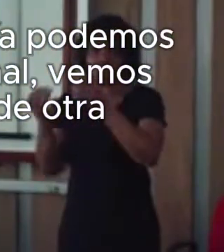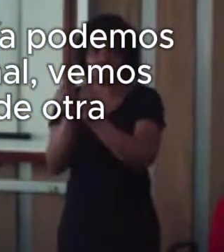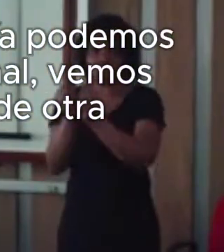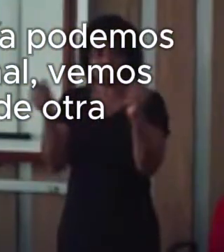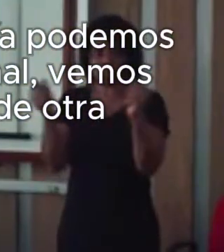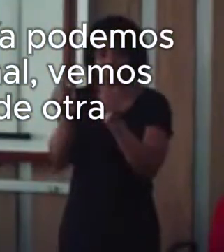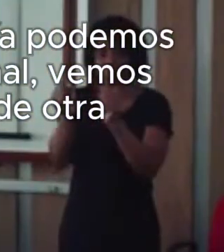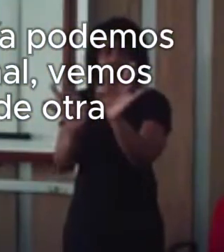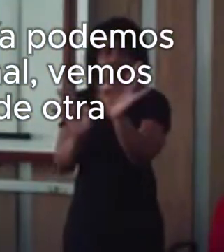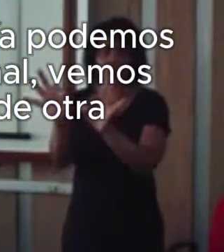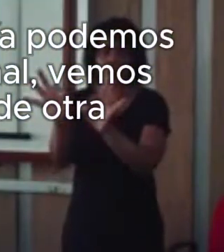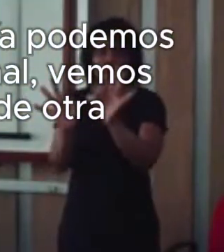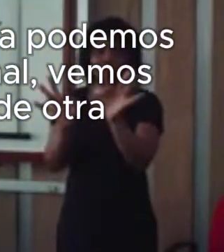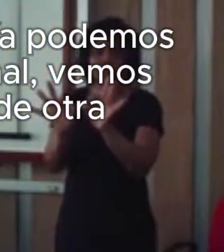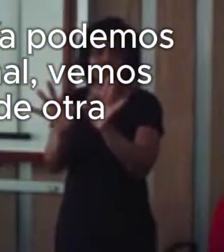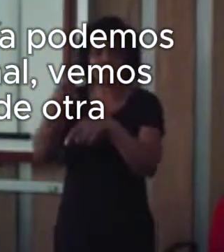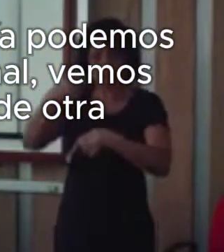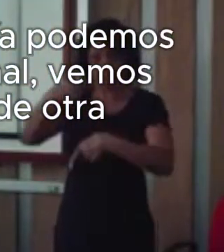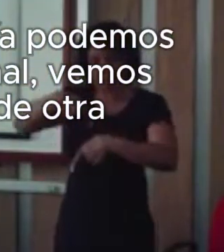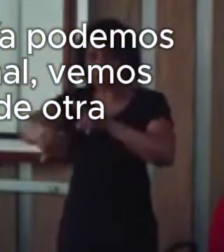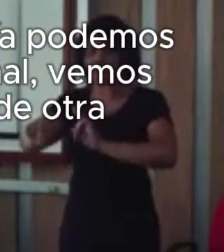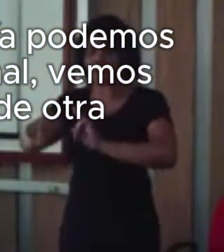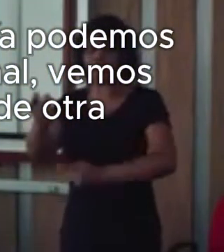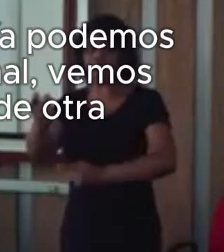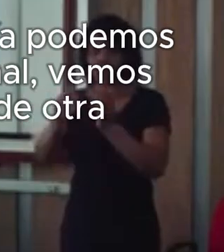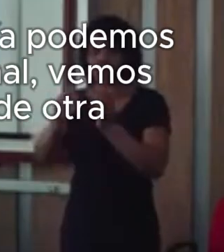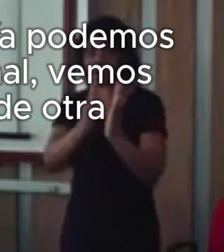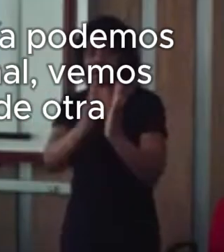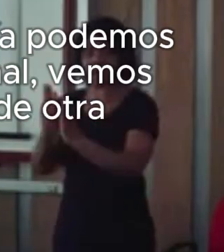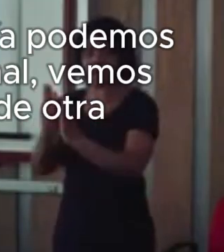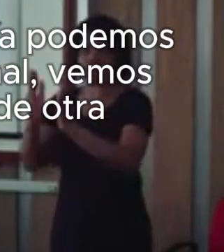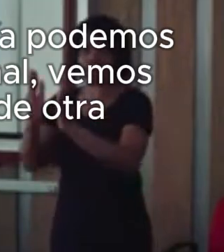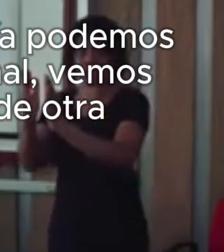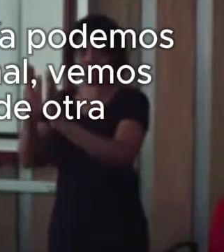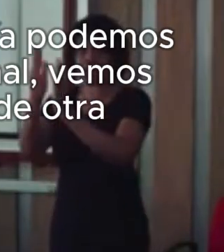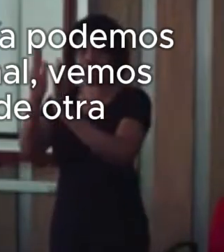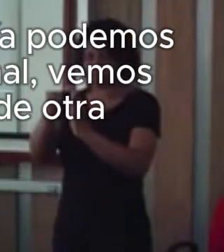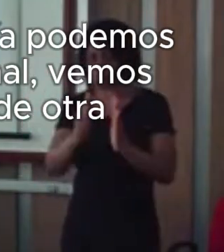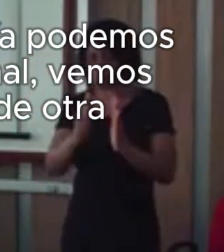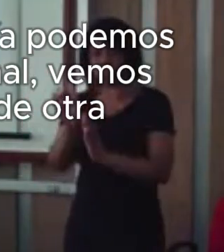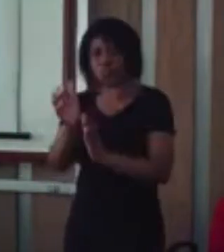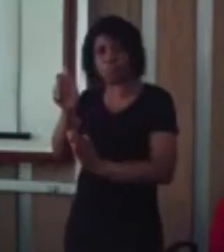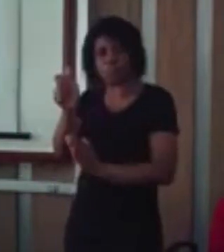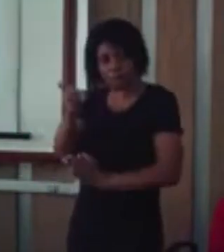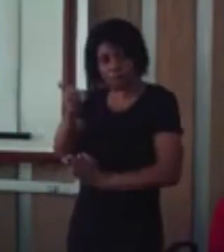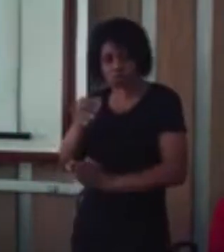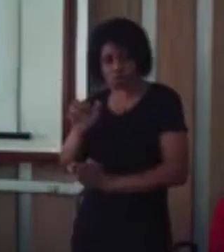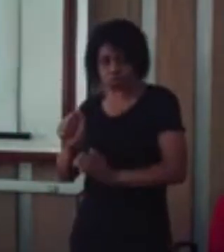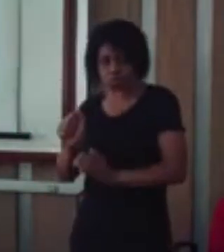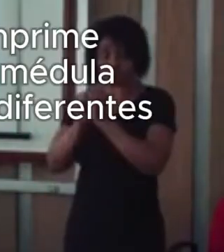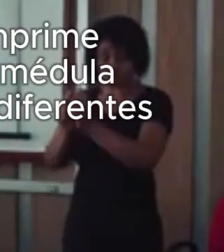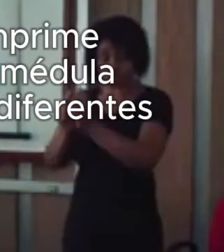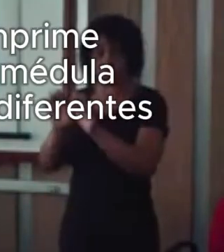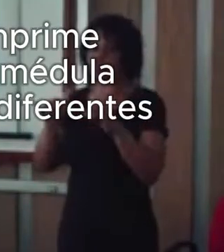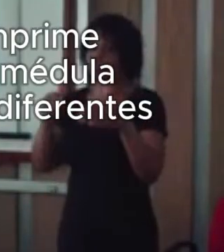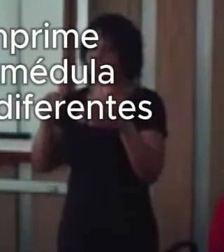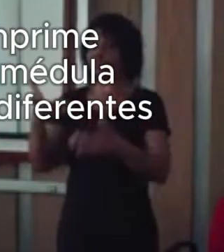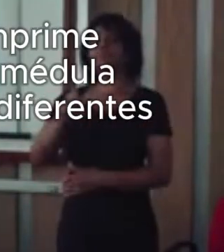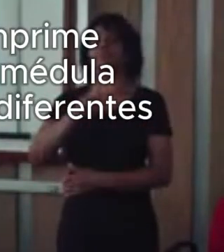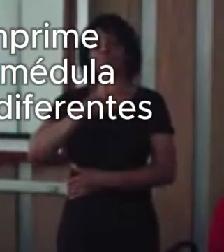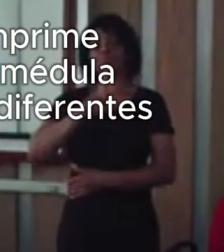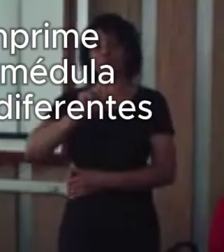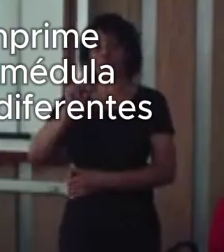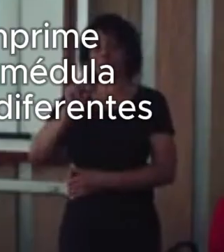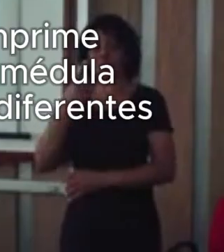ó, arrumadinhas, passando uma do lado da outra, um feixe de axônios passando. Quando tem